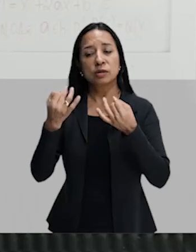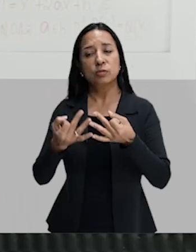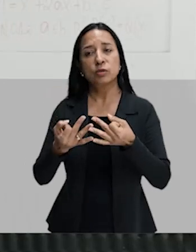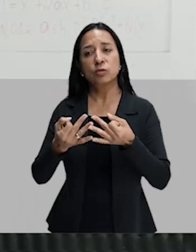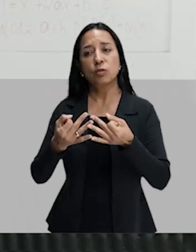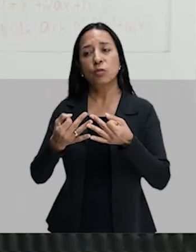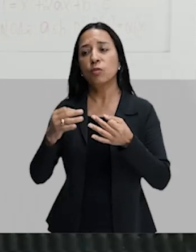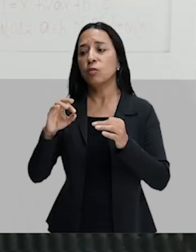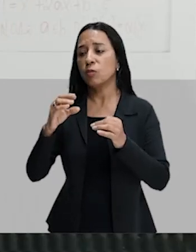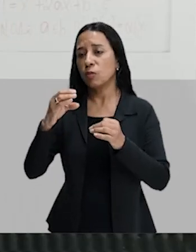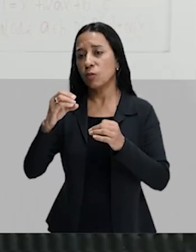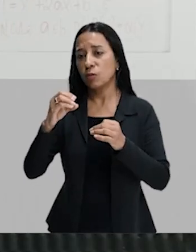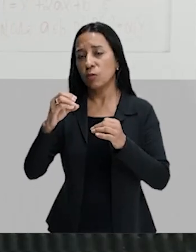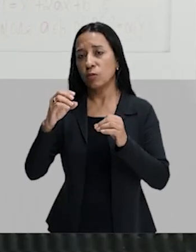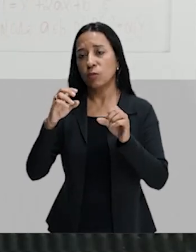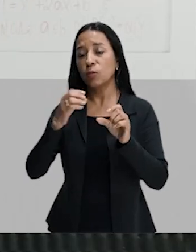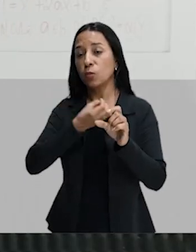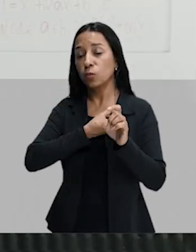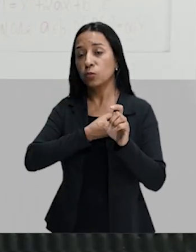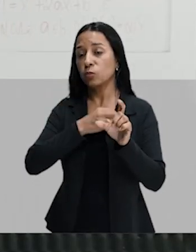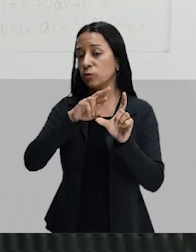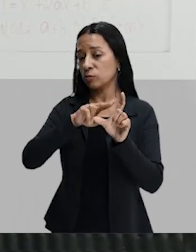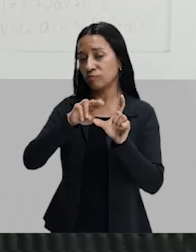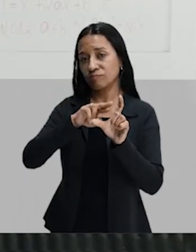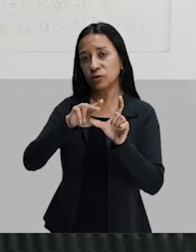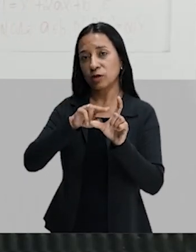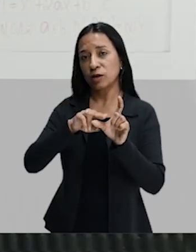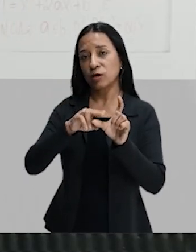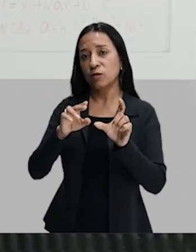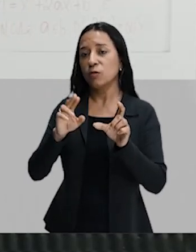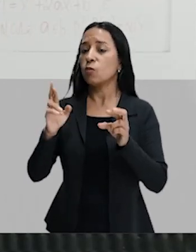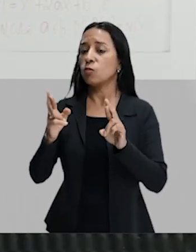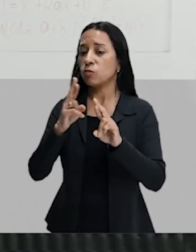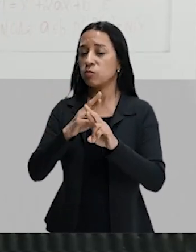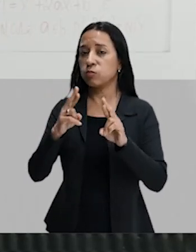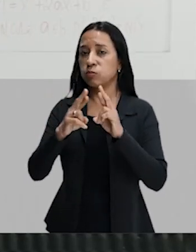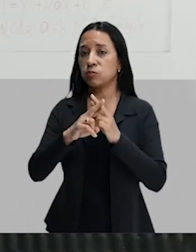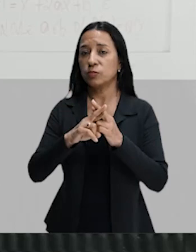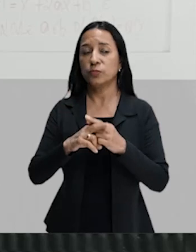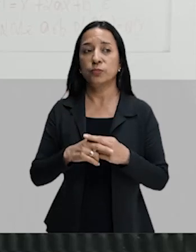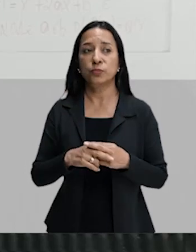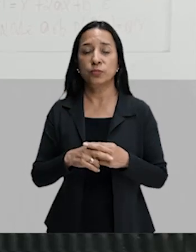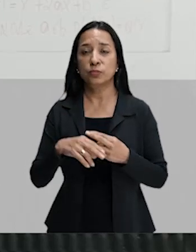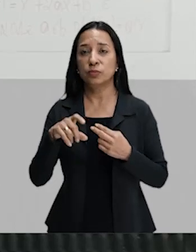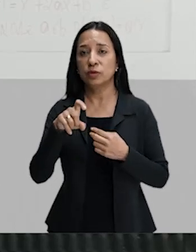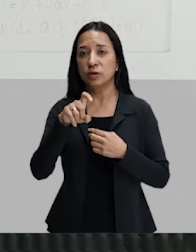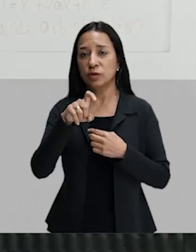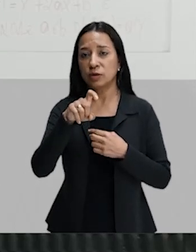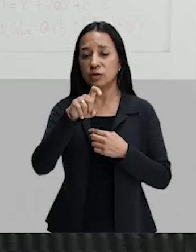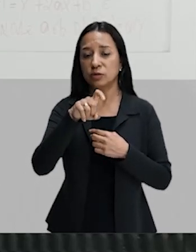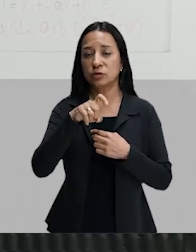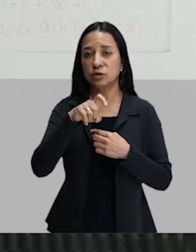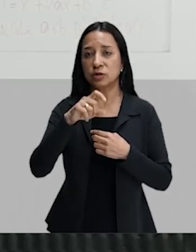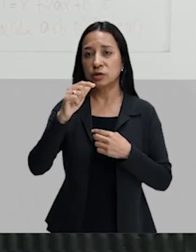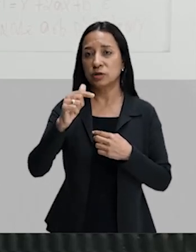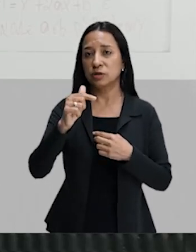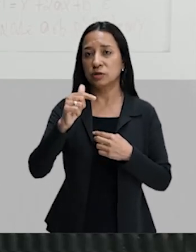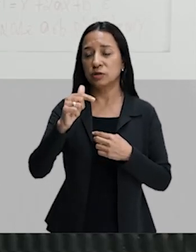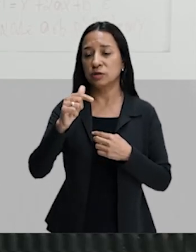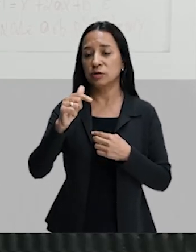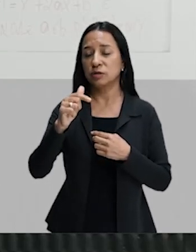Olha só, você tem, por exemplo, aqui ó, o x e o x ao quadrado. Quem é o termo que